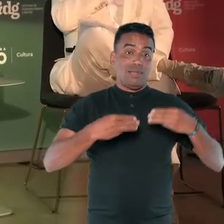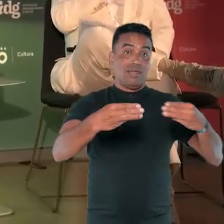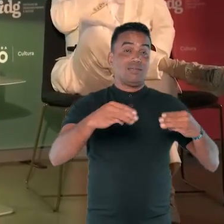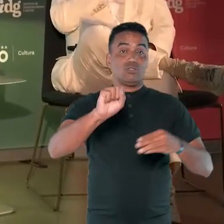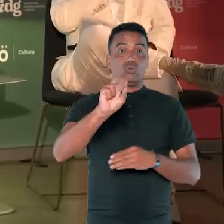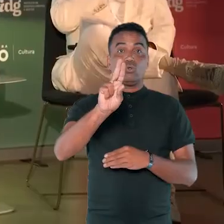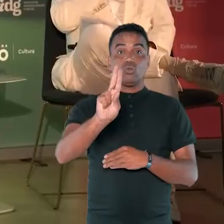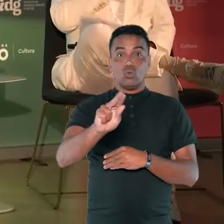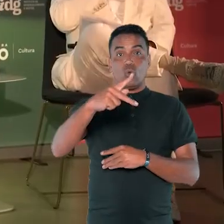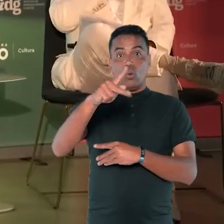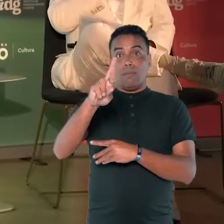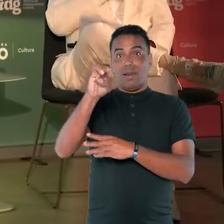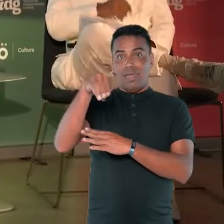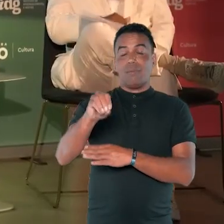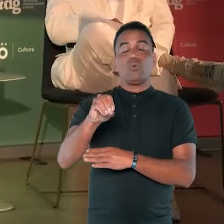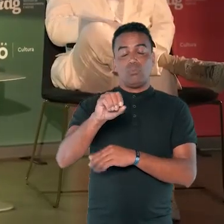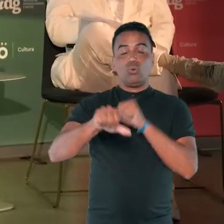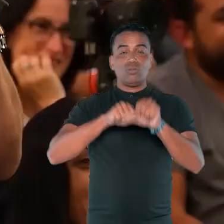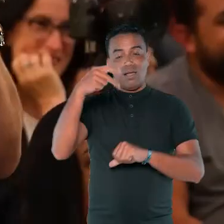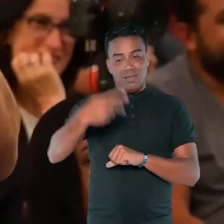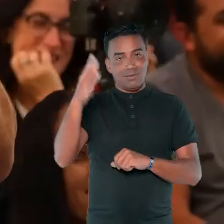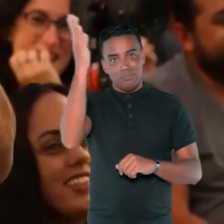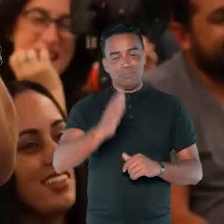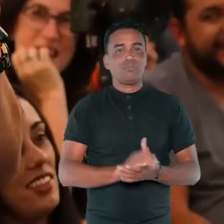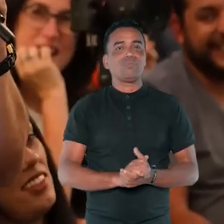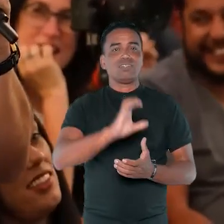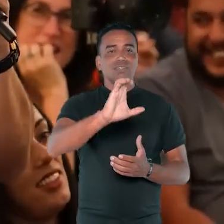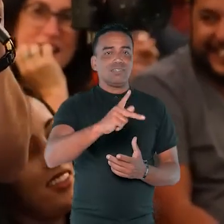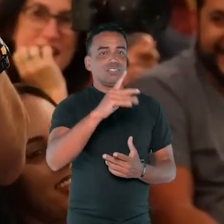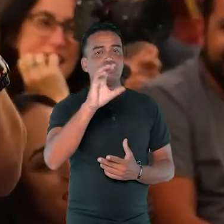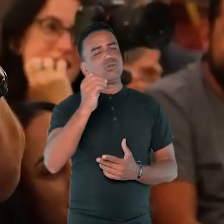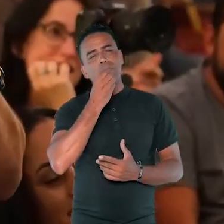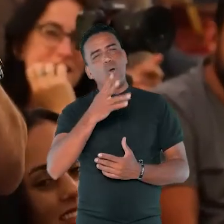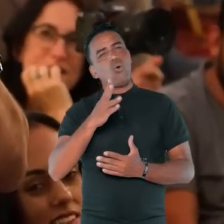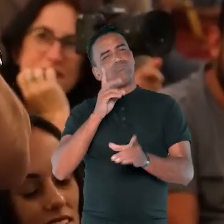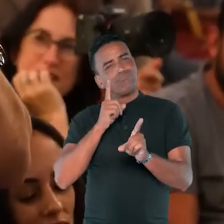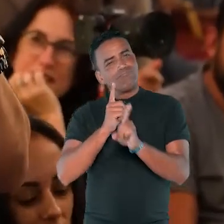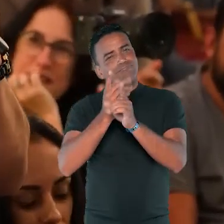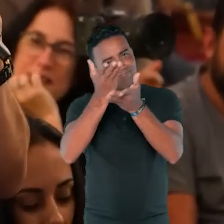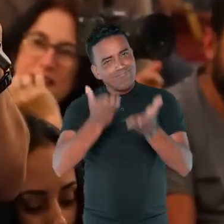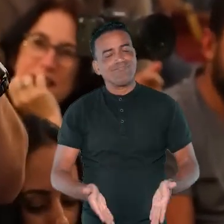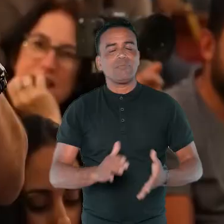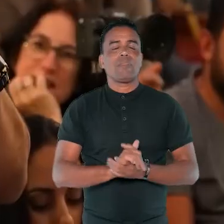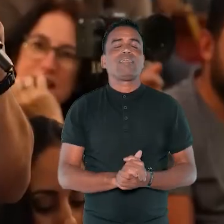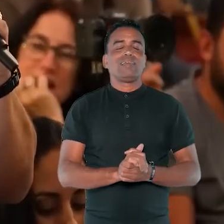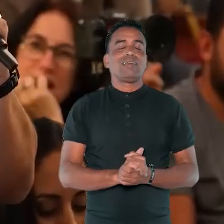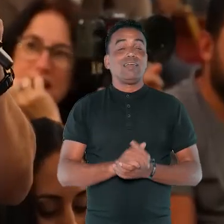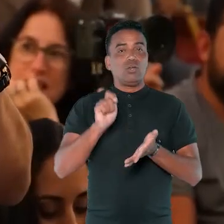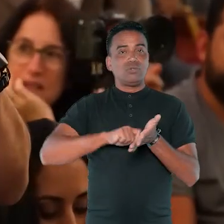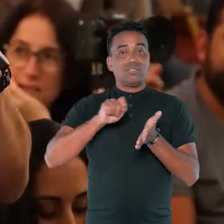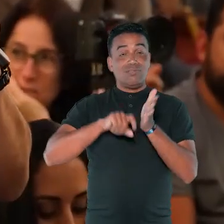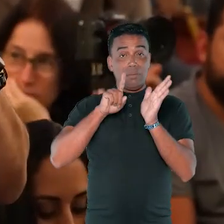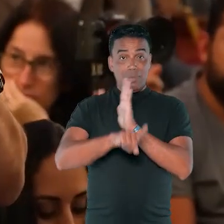Esperamos que tenha mudado, pelo menos isso, neste país. Chico, que bom te ver. Bom, eu escrevi minha